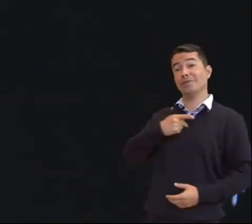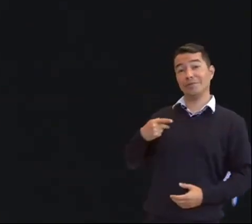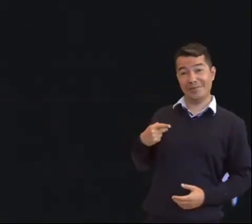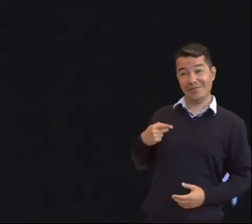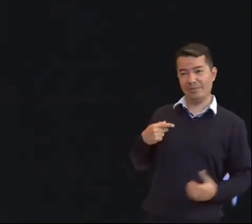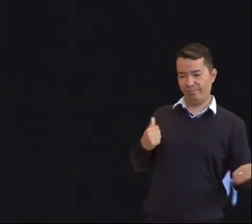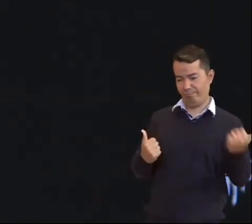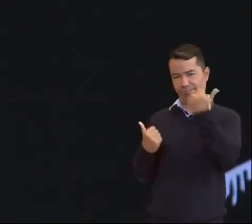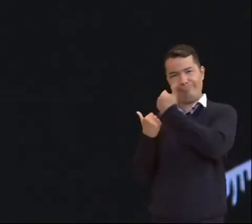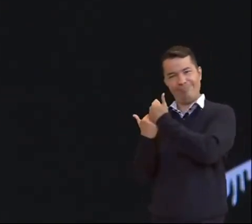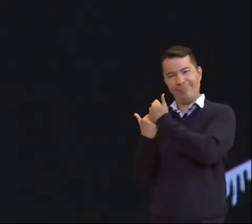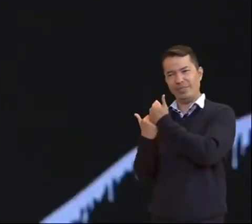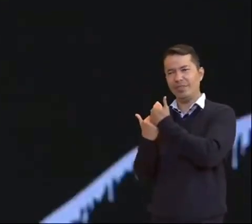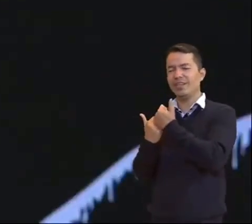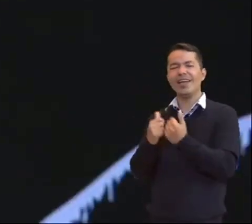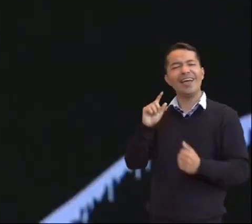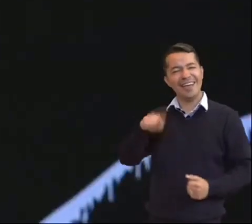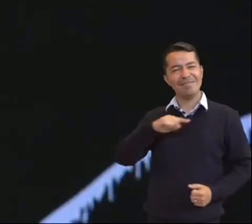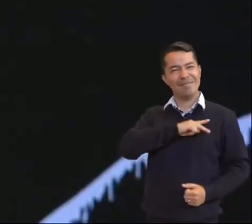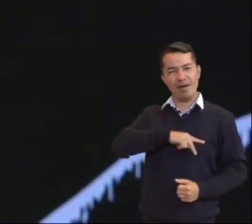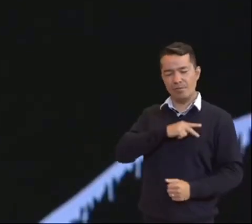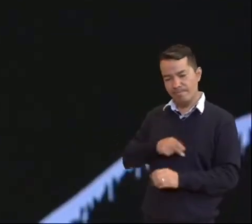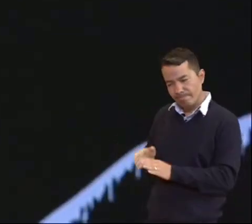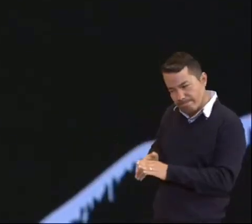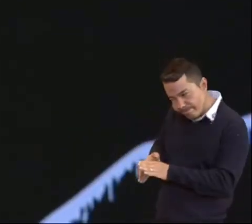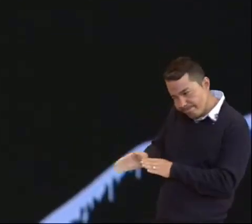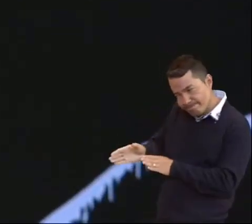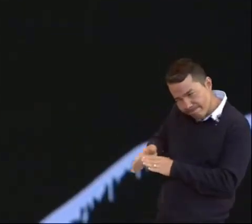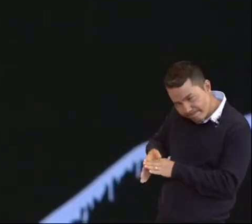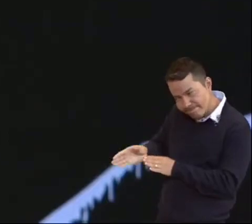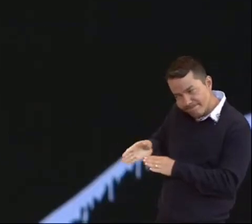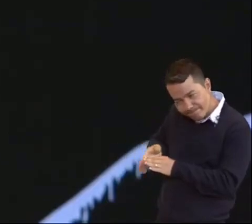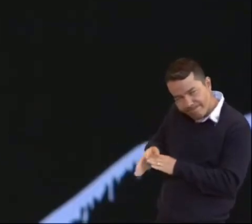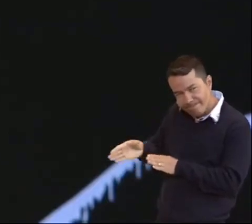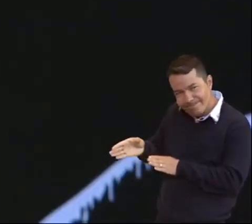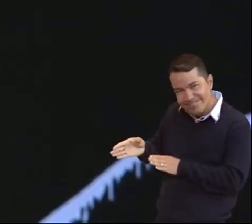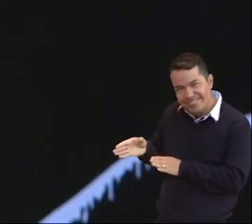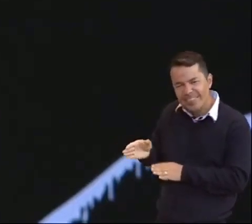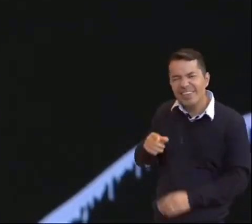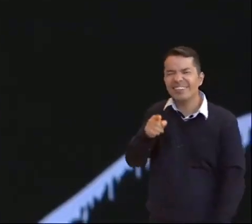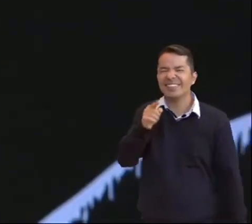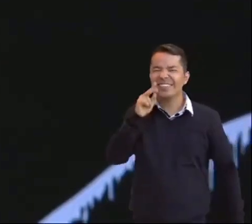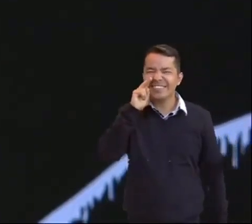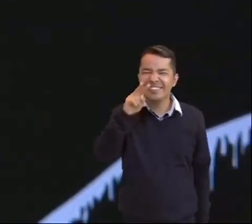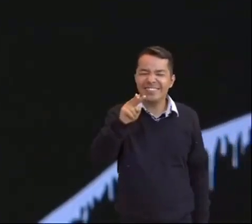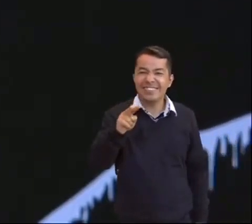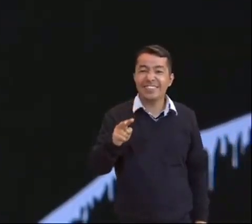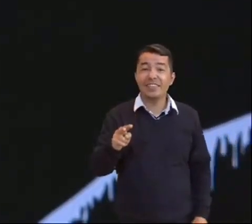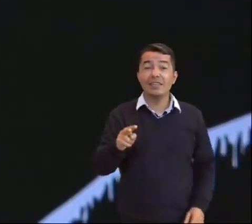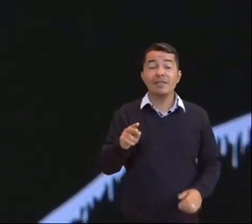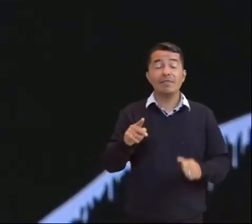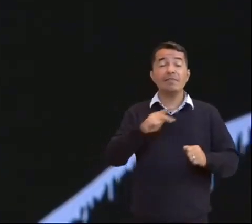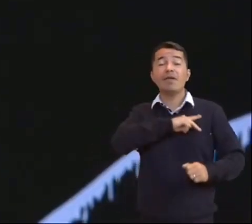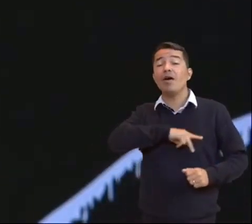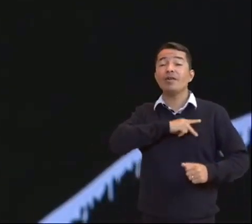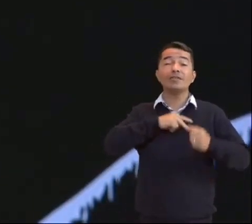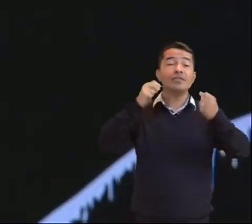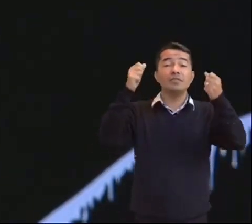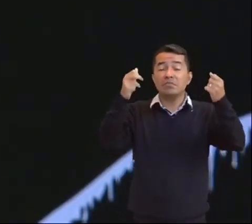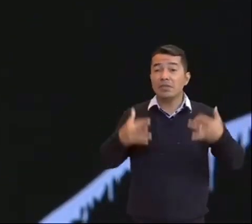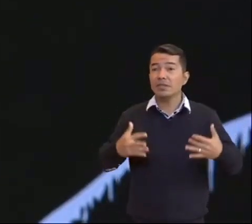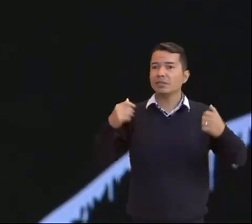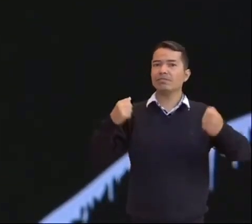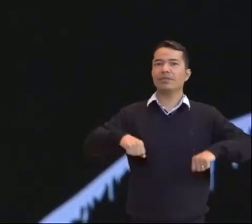a chama. E ele começa dizendo exatamente isso, né? Mantenha viva a chama. Para